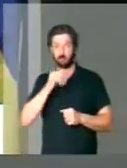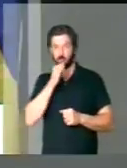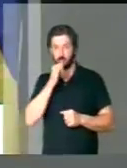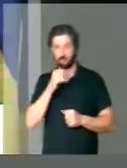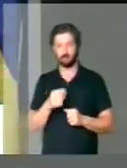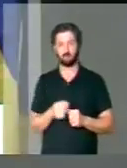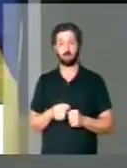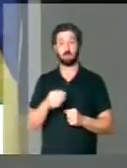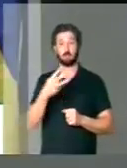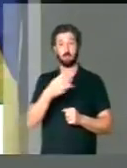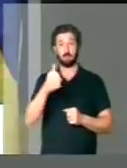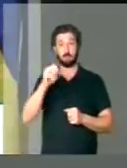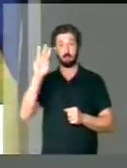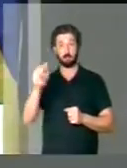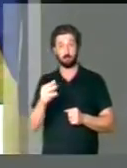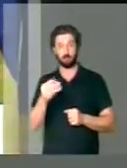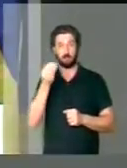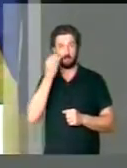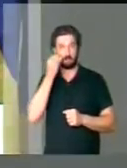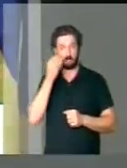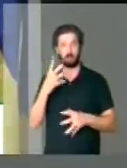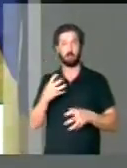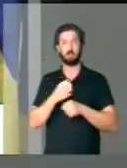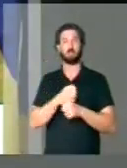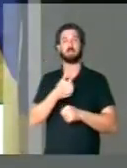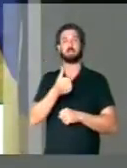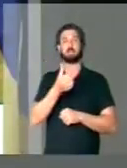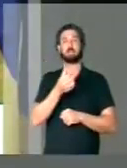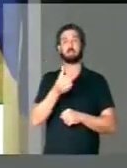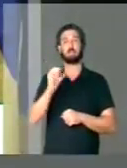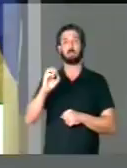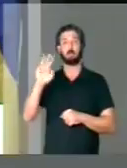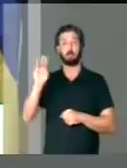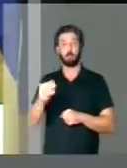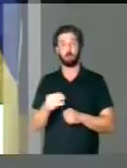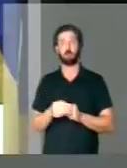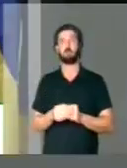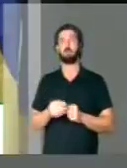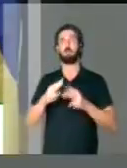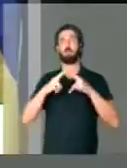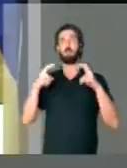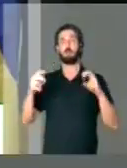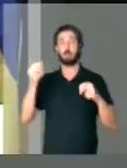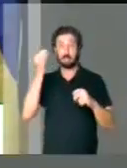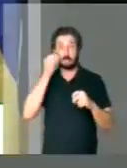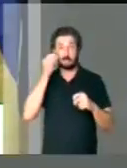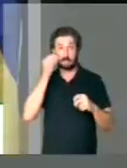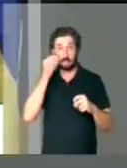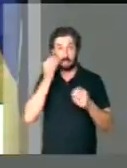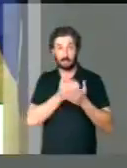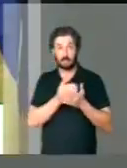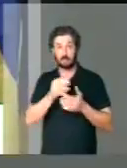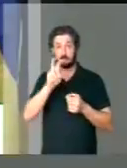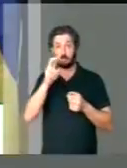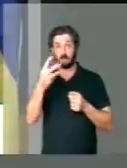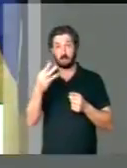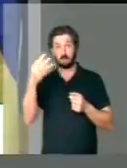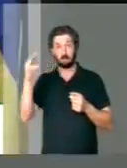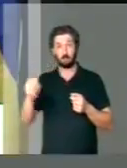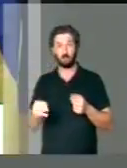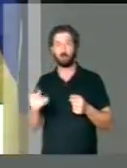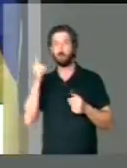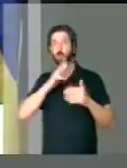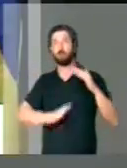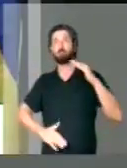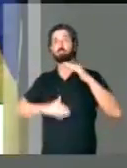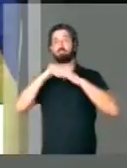lance mínimo era 310 milhões, foi arrematado por 660 milhões. O de Florianópolis, o lance mínimo era 53 milhões, teve o